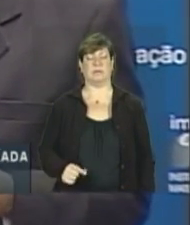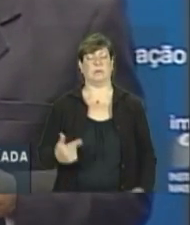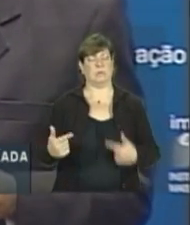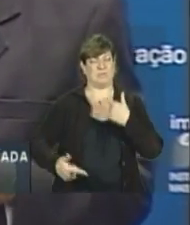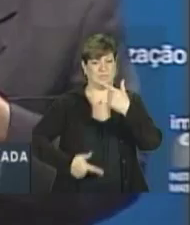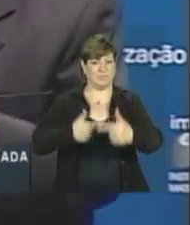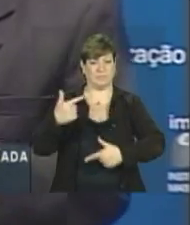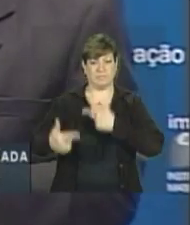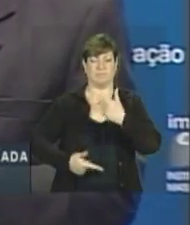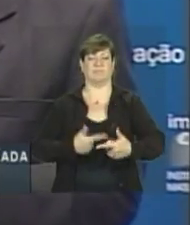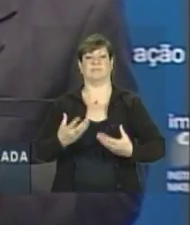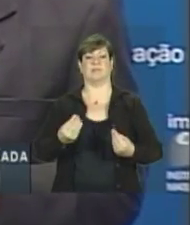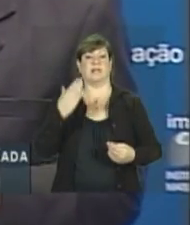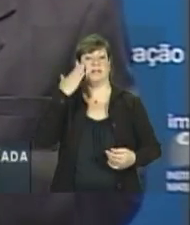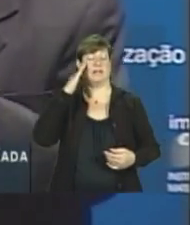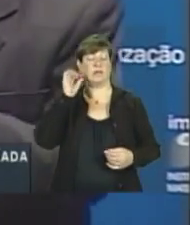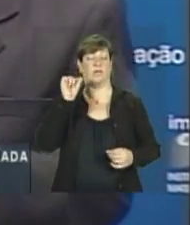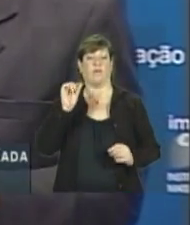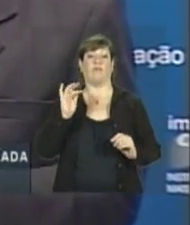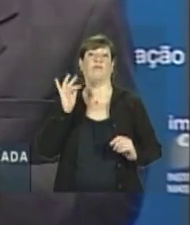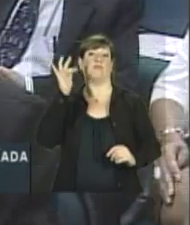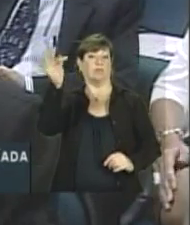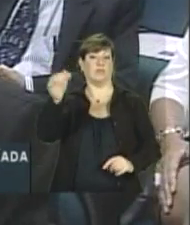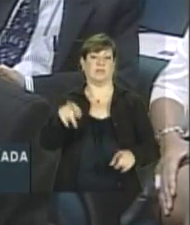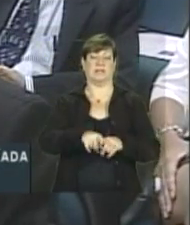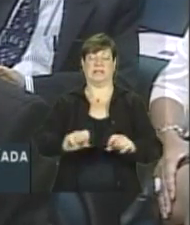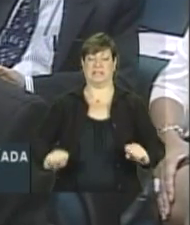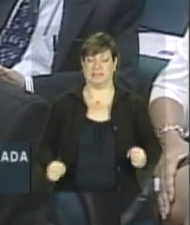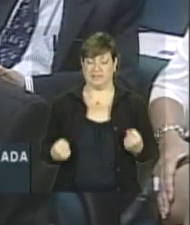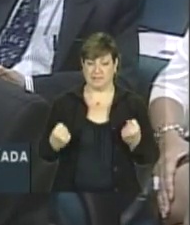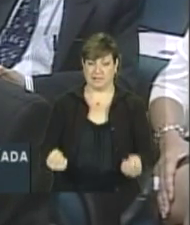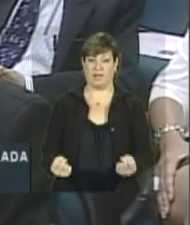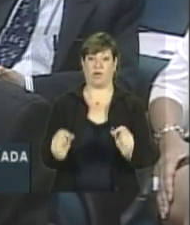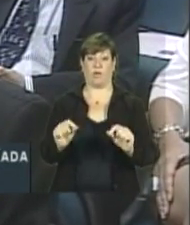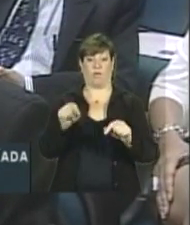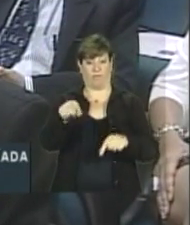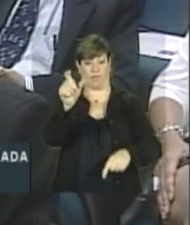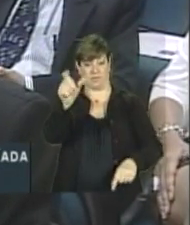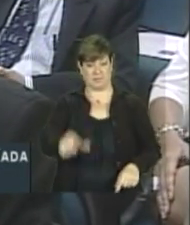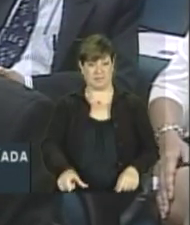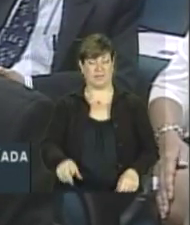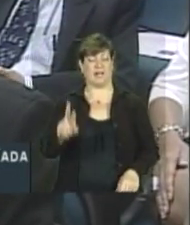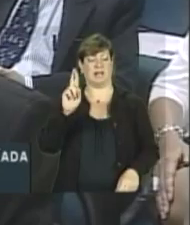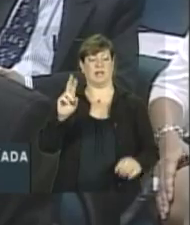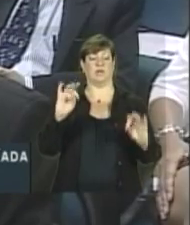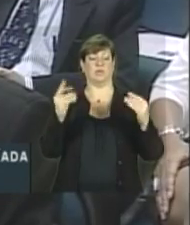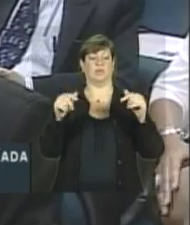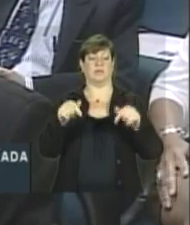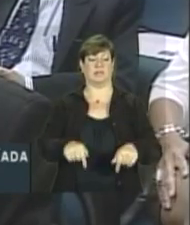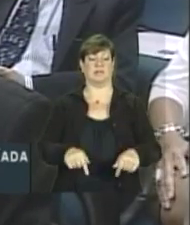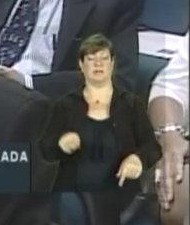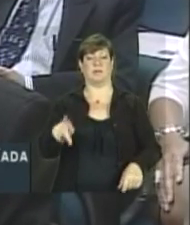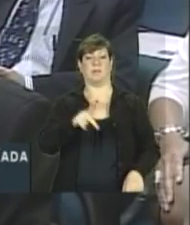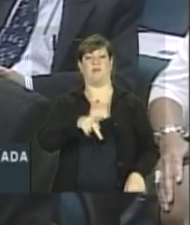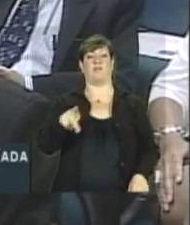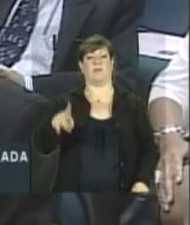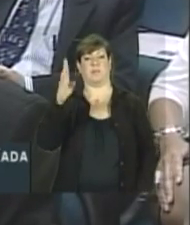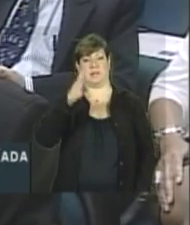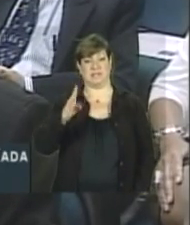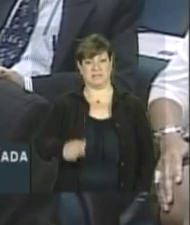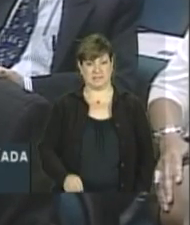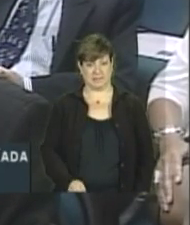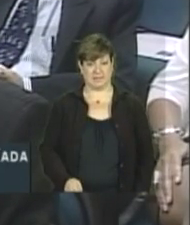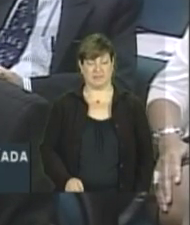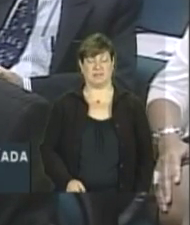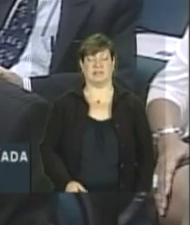abnegação, visão de futuro, dedicação, você representa tudo isso aqui, você representa o professor brasileiro.